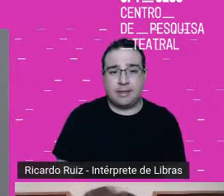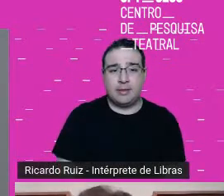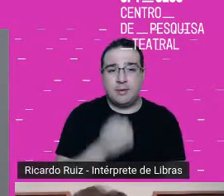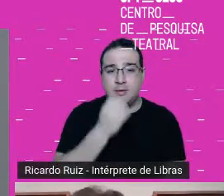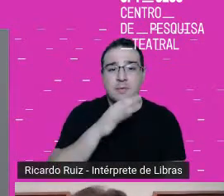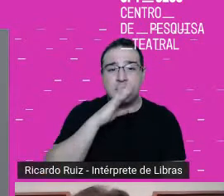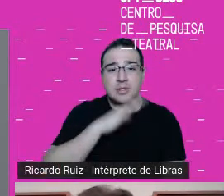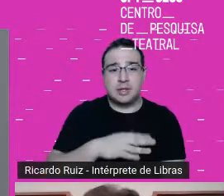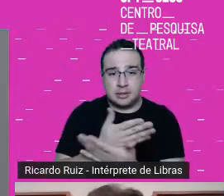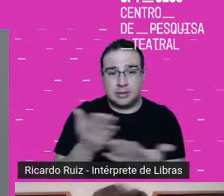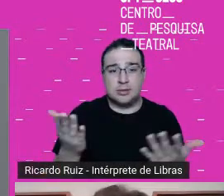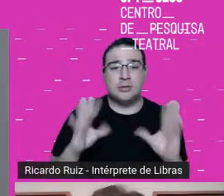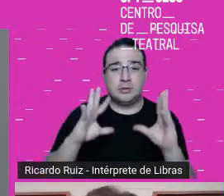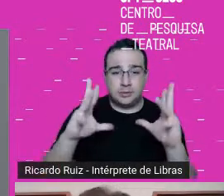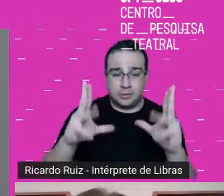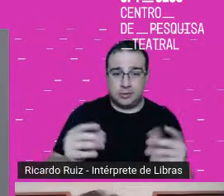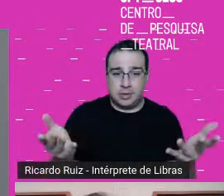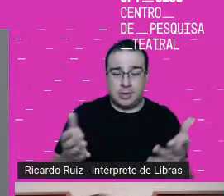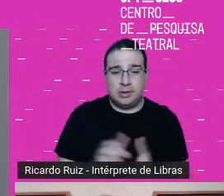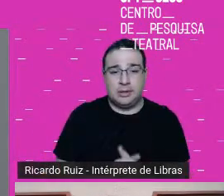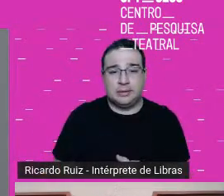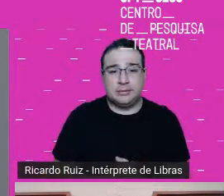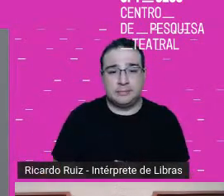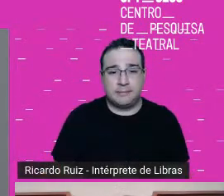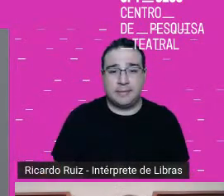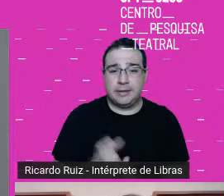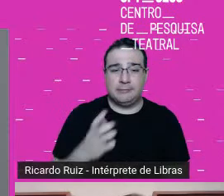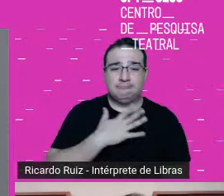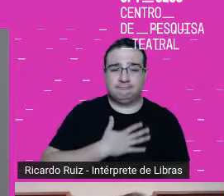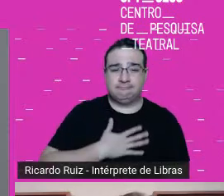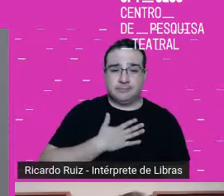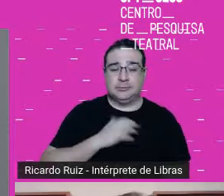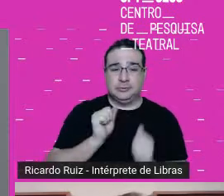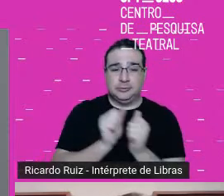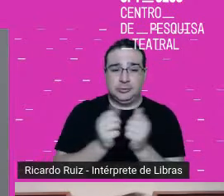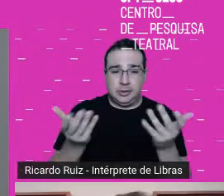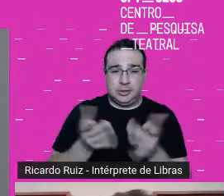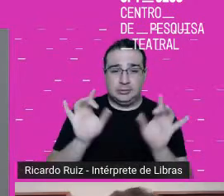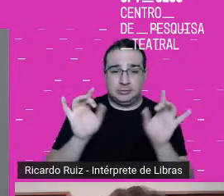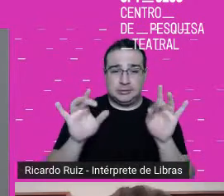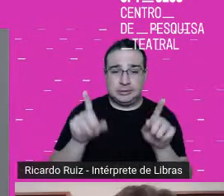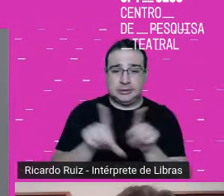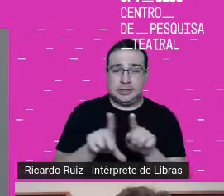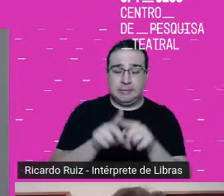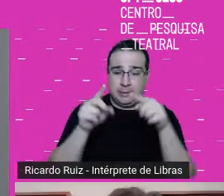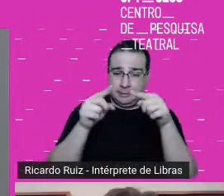Ana. Boa tarde a todas e todos. É um prazer estar aqui, uma honra tremenda